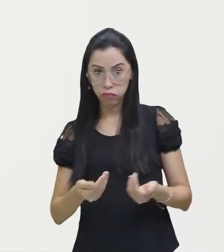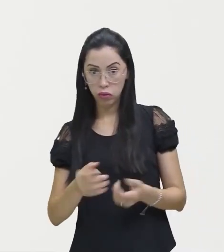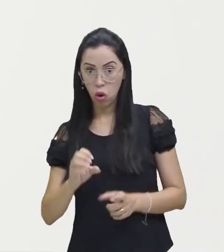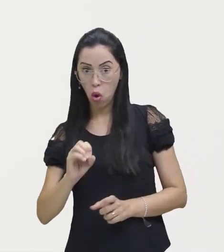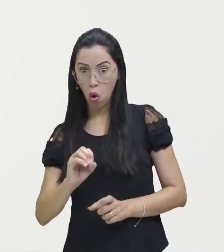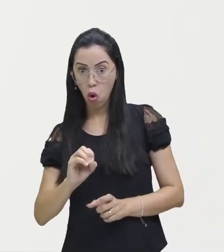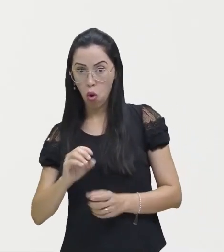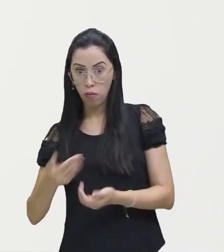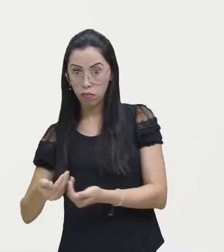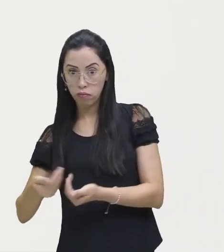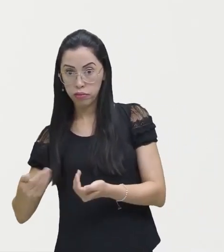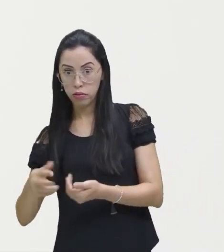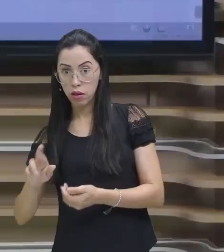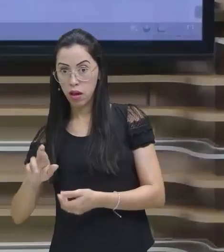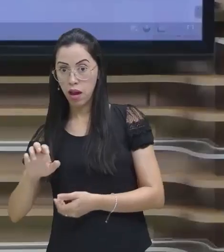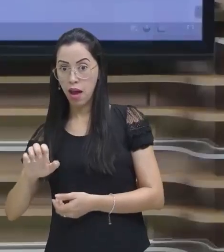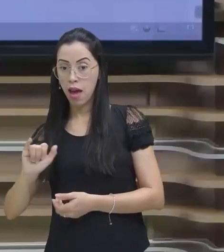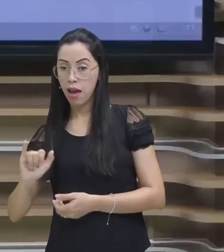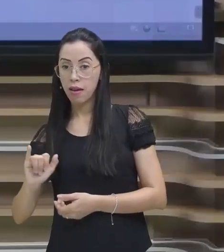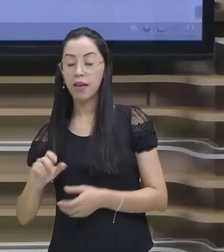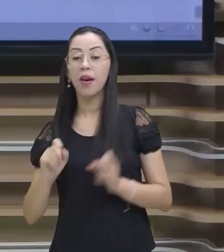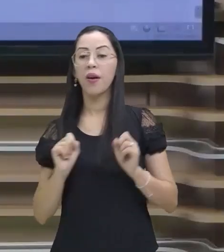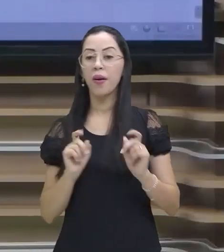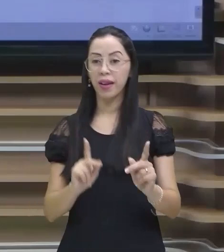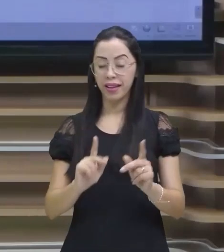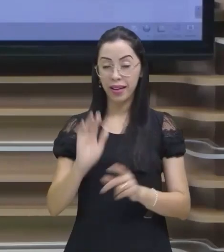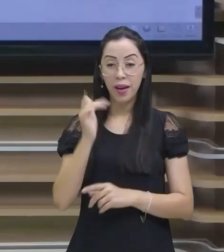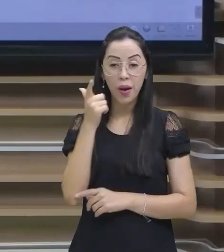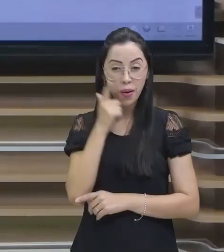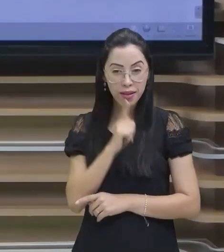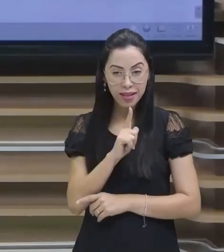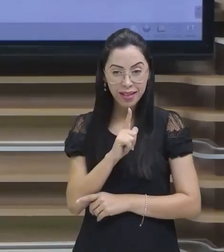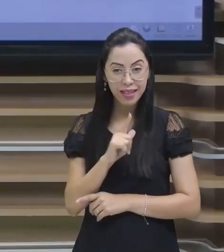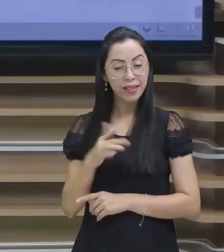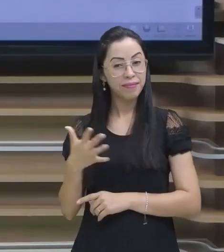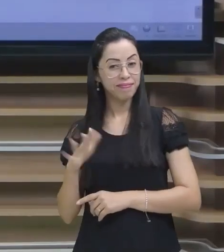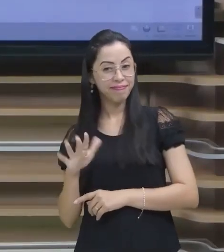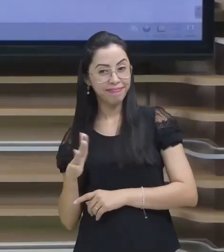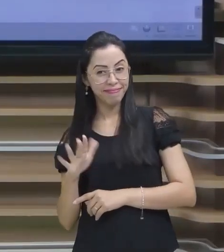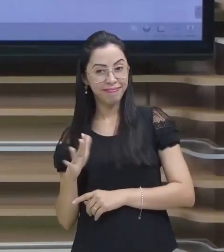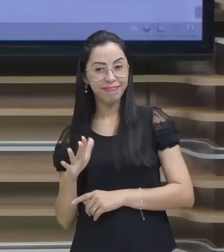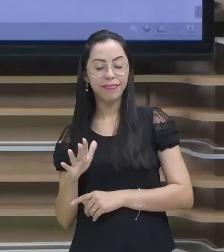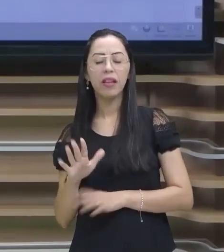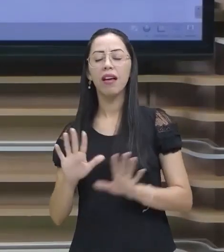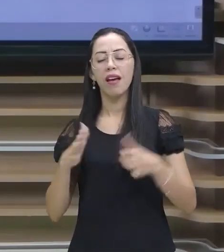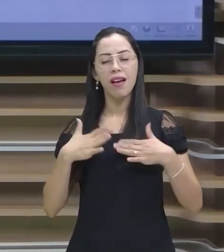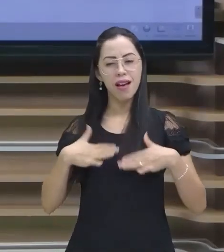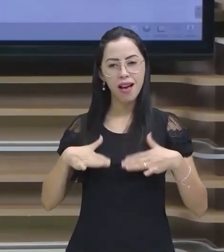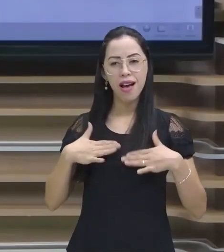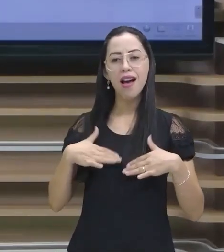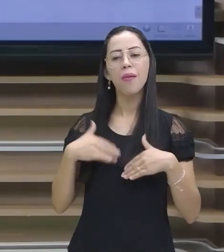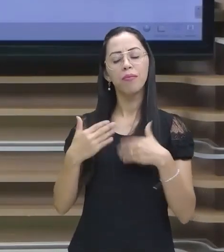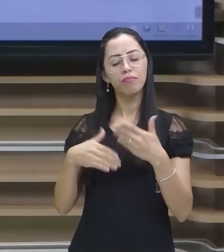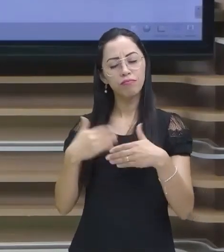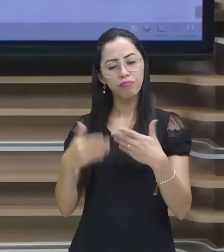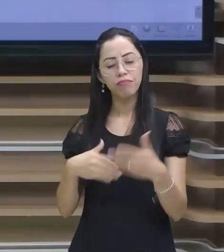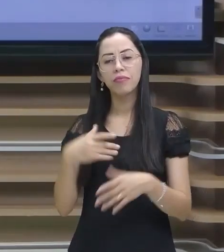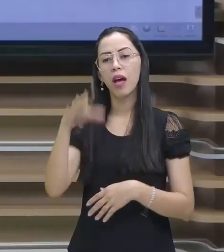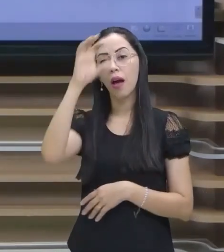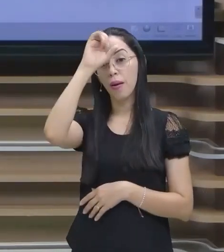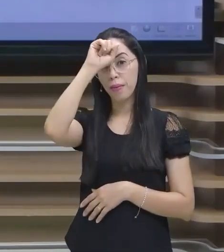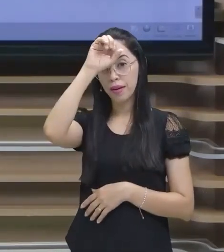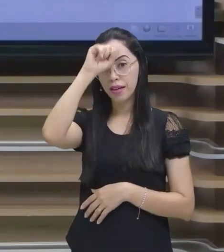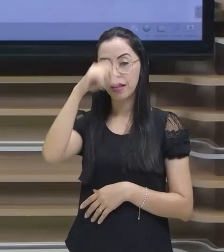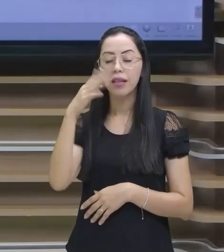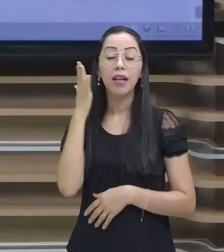Então, conseguiram? Foi fácil? Mais ou menos, mas com o tempo você vai aprendendo, vai ficar bem fera nisso, tá bom? Sei que você